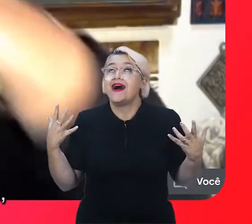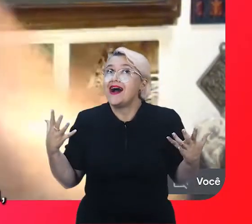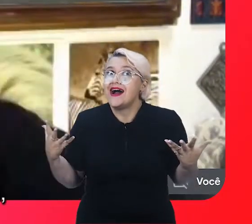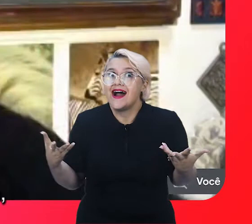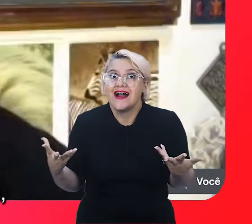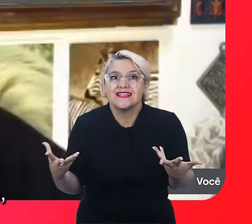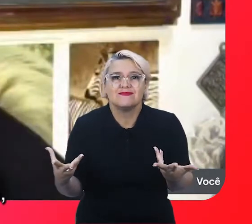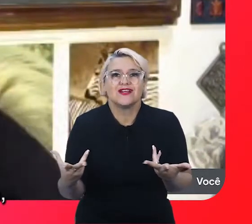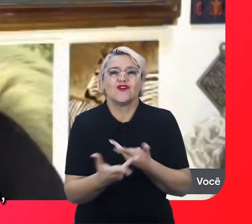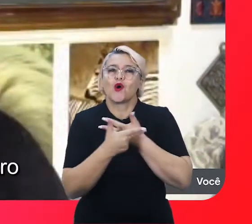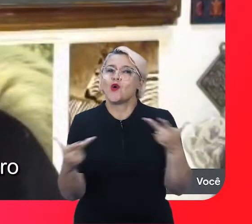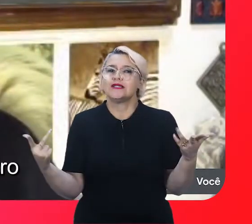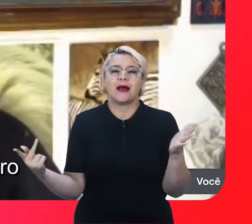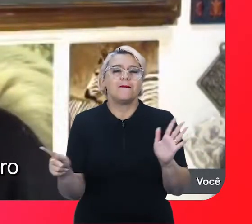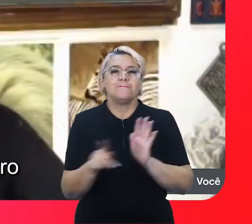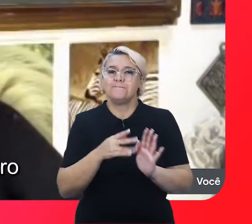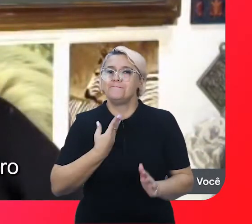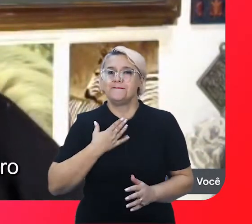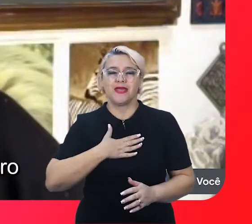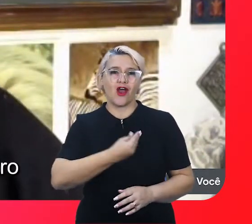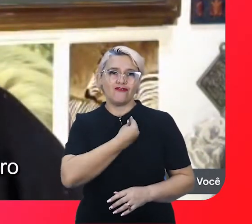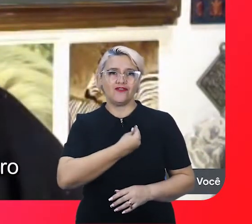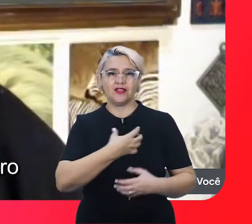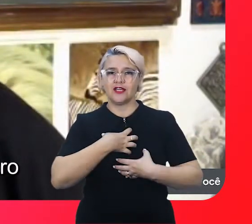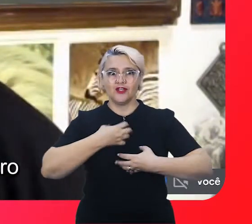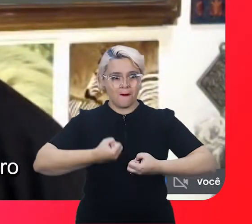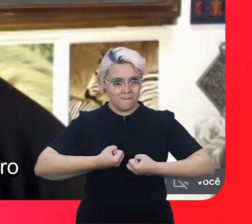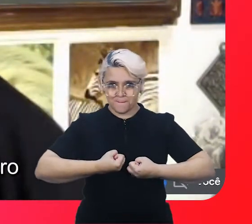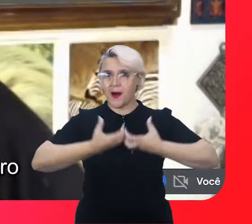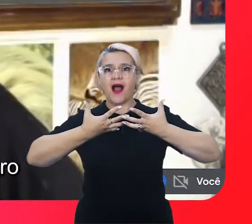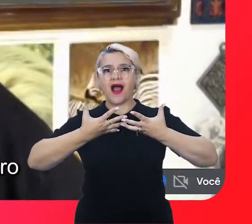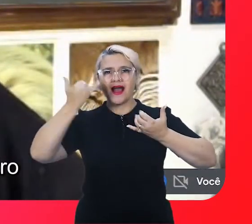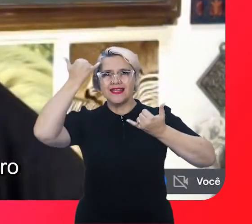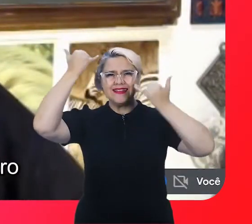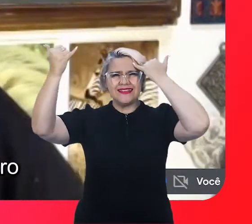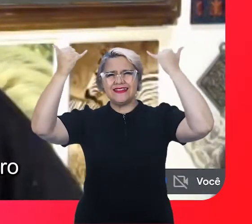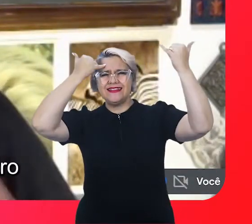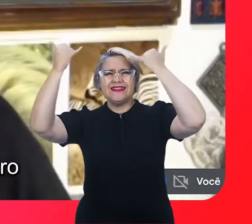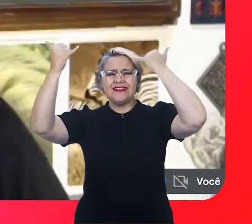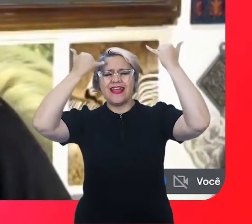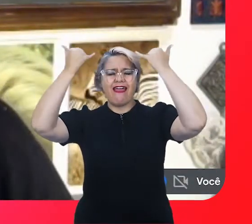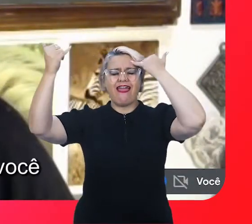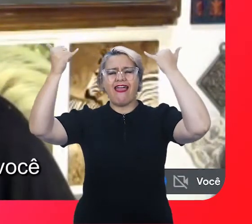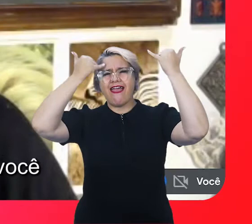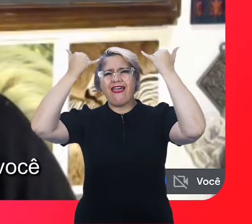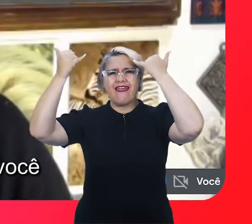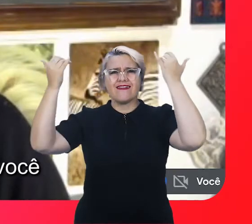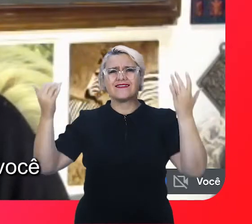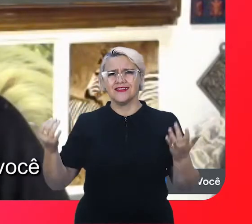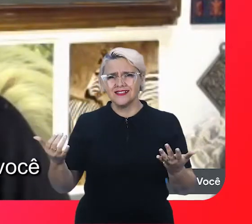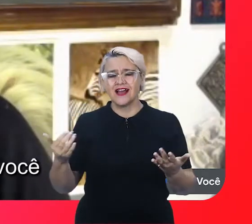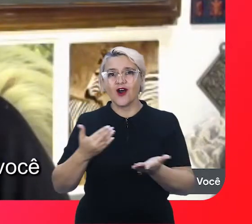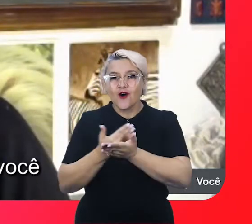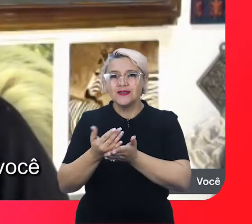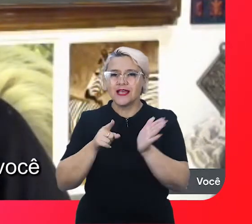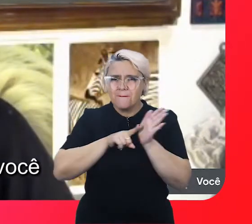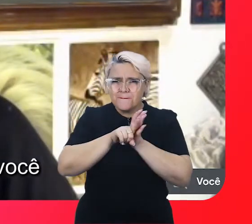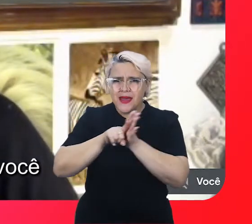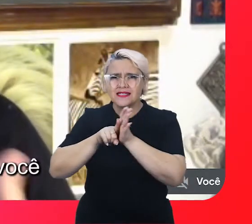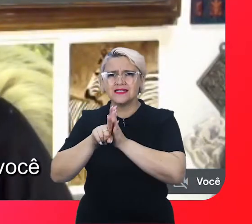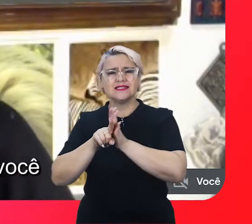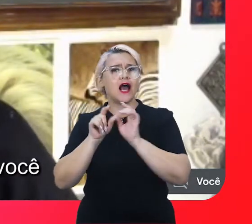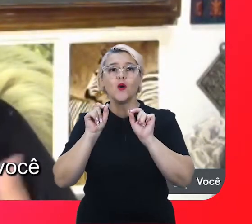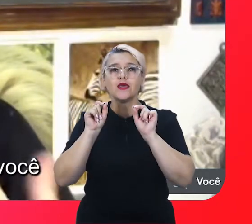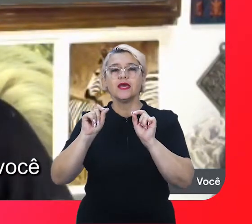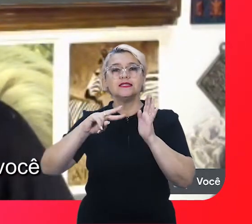mais grandiosa da minha vida, porque eu senti uma explosão de dentro para fora quando eu comecei a pesquisar o